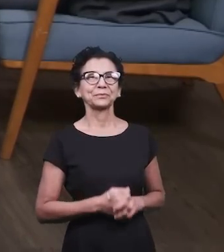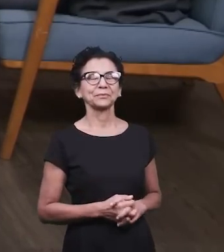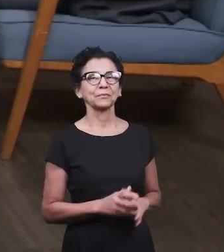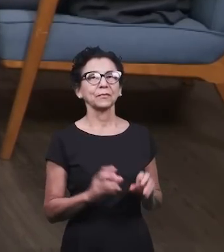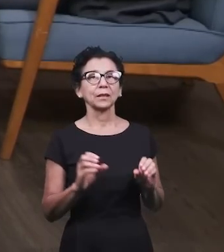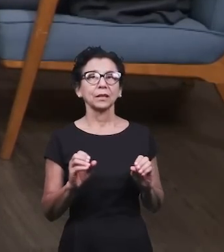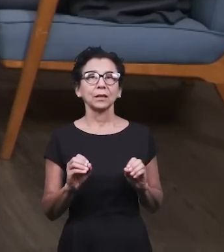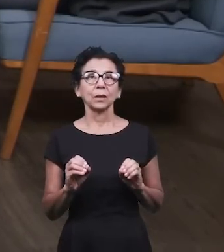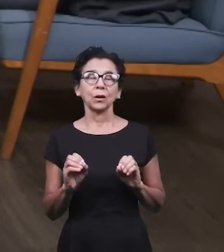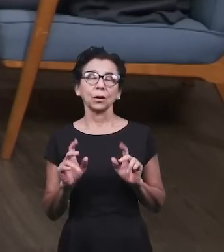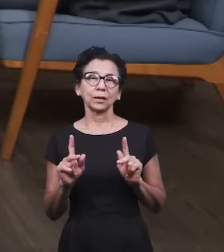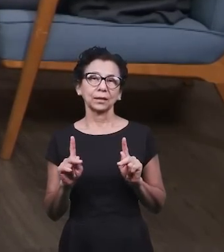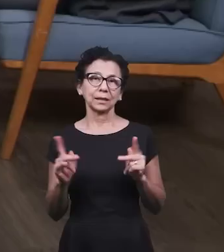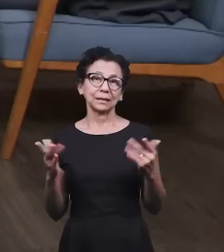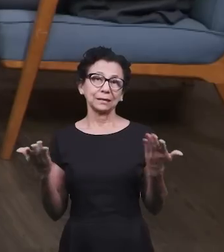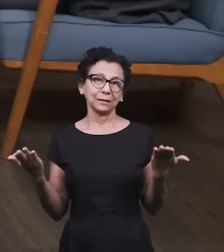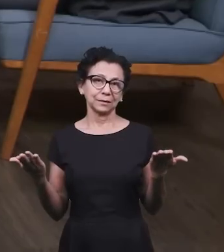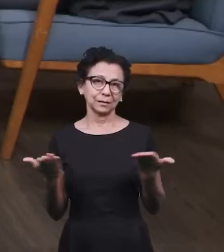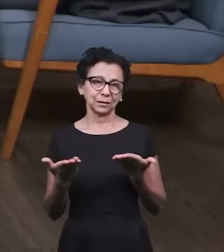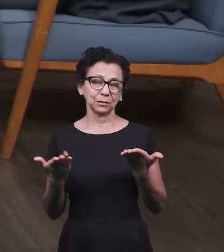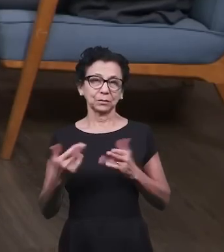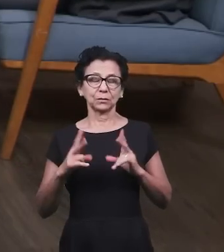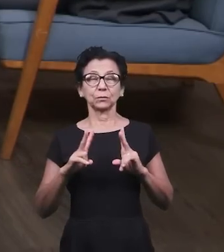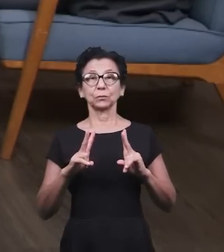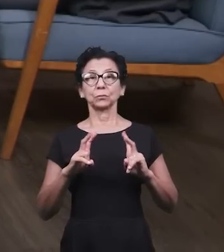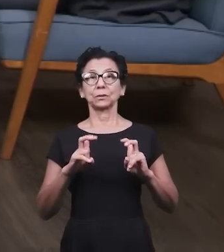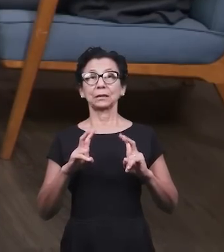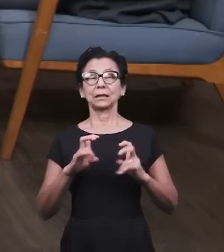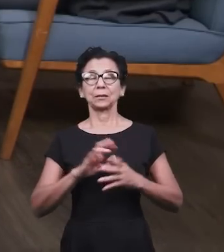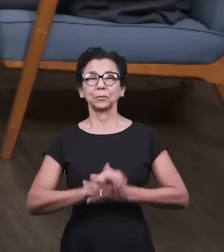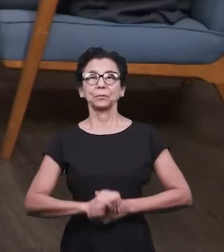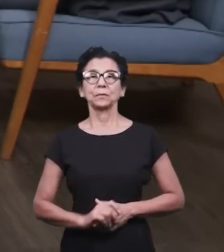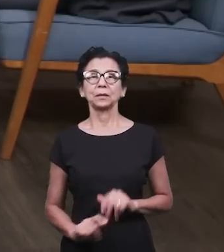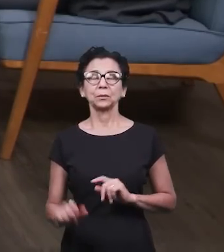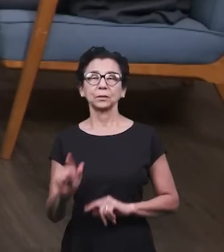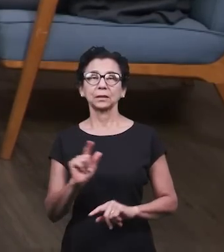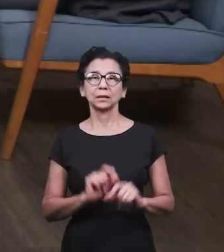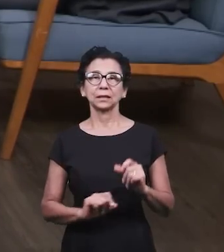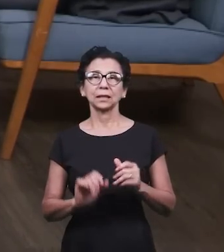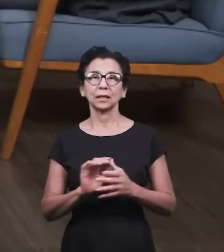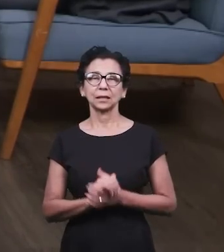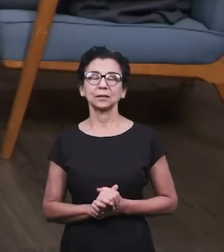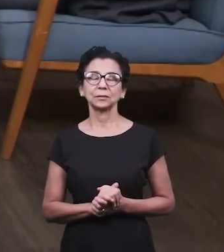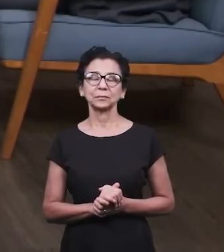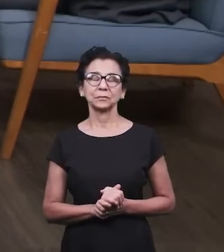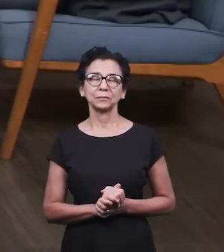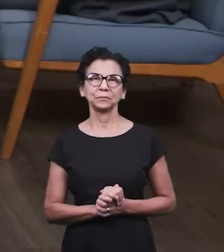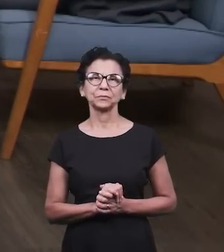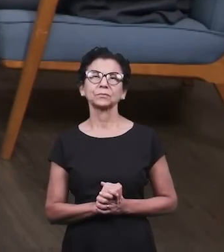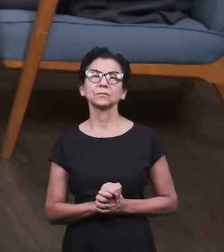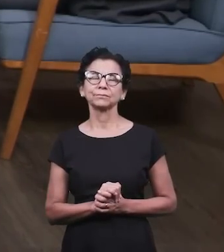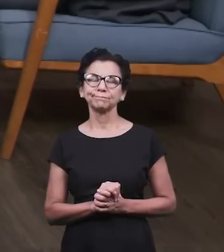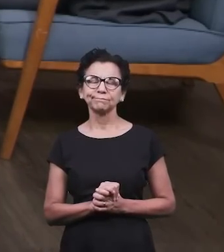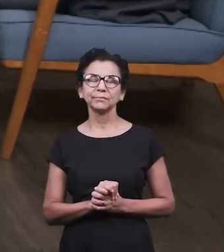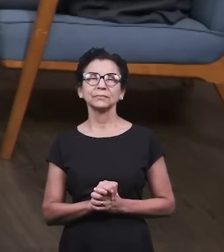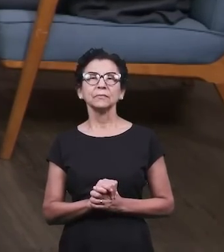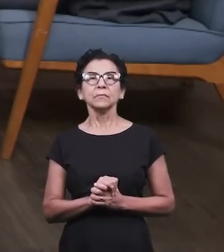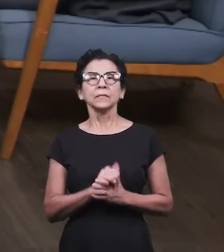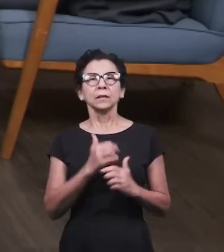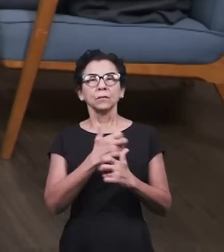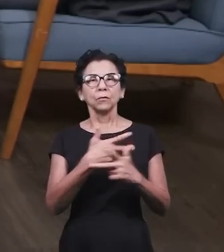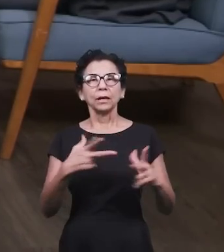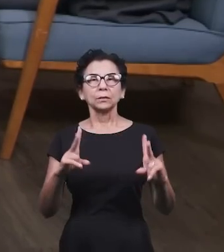acompanham. Muito bem. O tema do programa de hoje é títulos gloriosos atribuídos